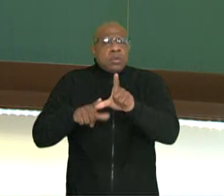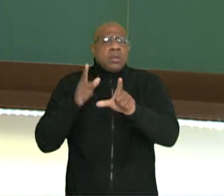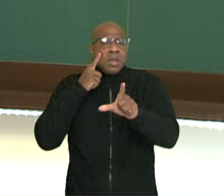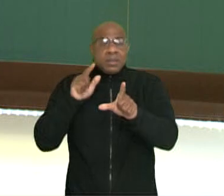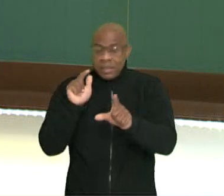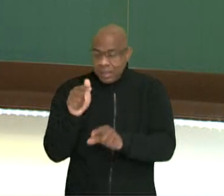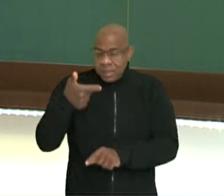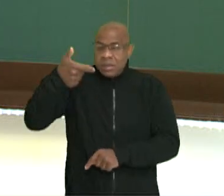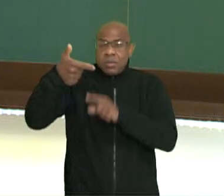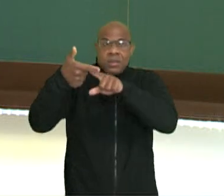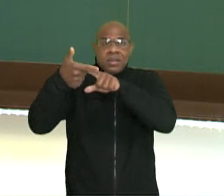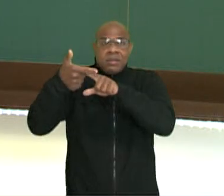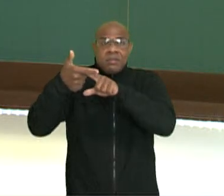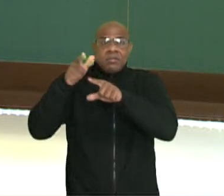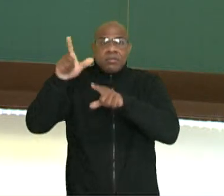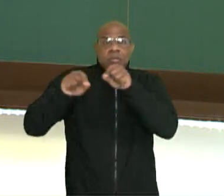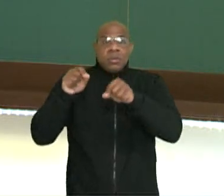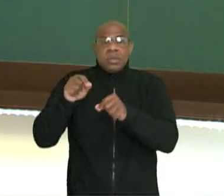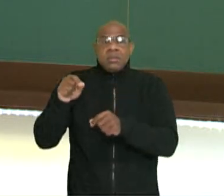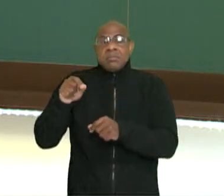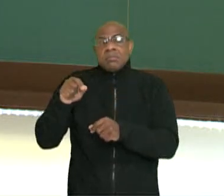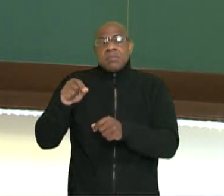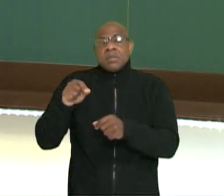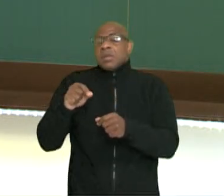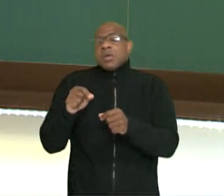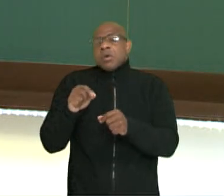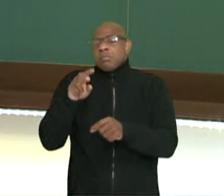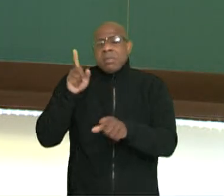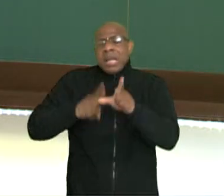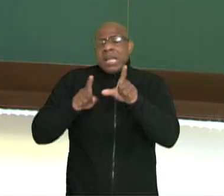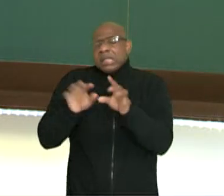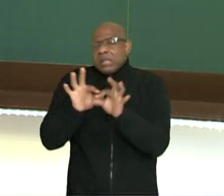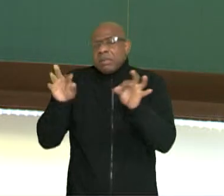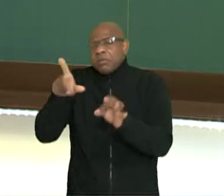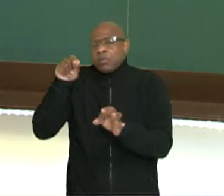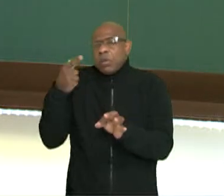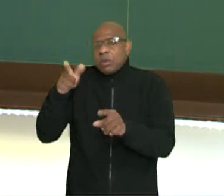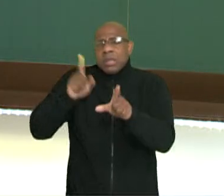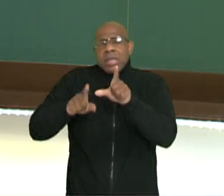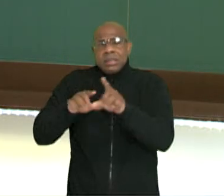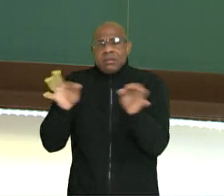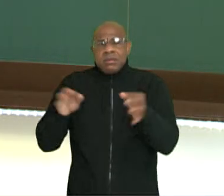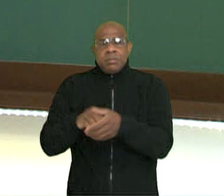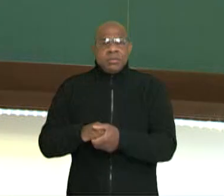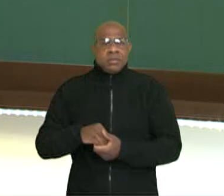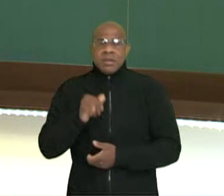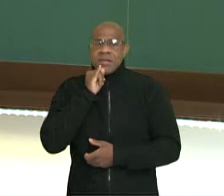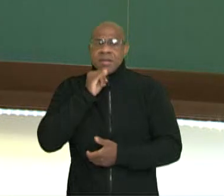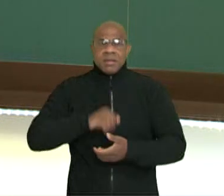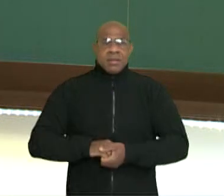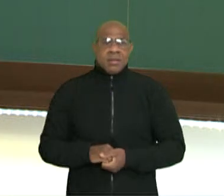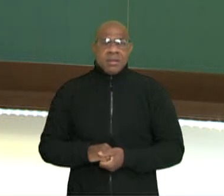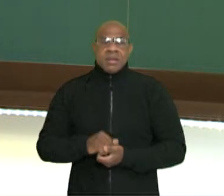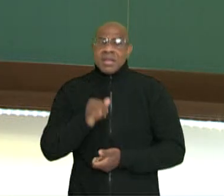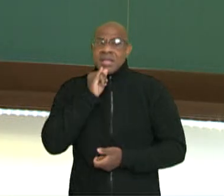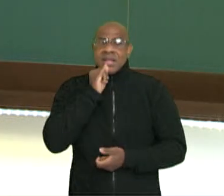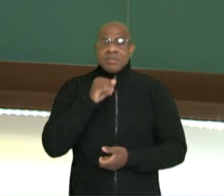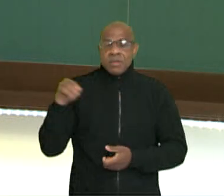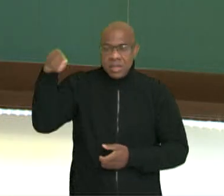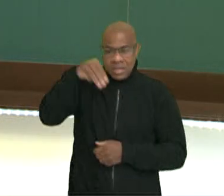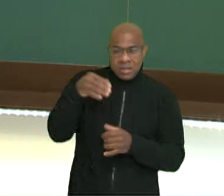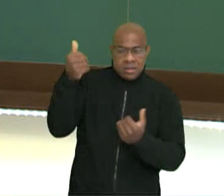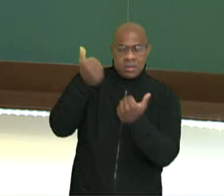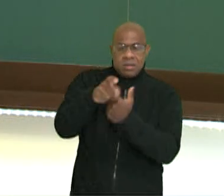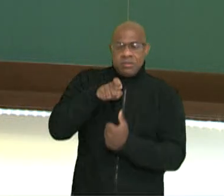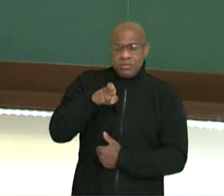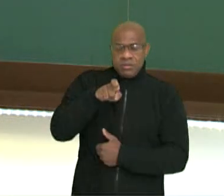ao quadrado. Nós vamos escolher uma letra simples para chamar ela, tá bom? Então, se eu chamar o x ao quadrado de m,